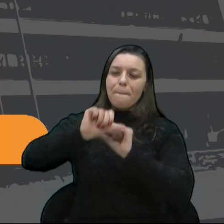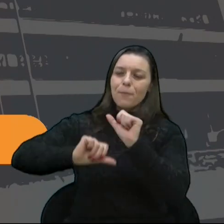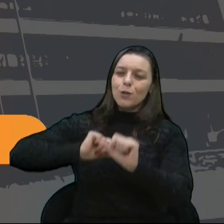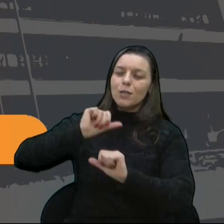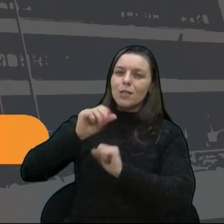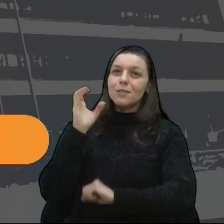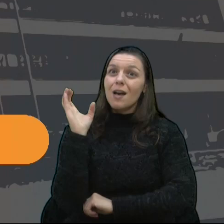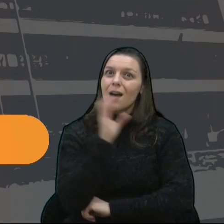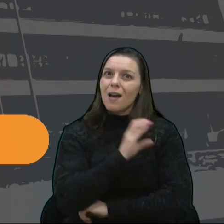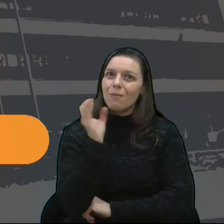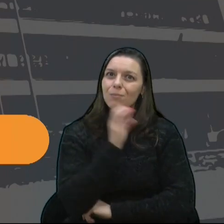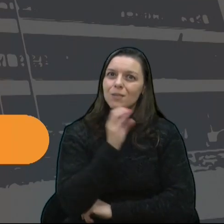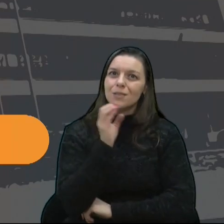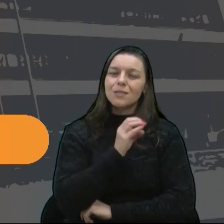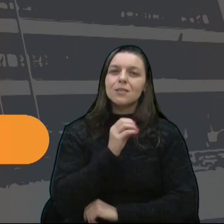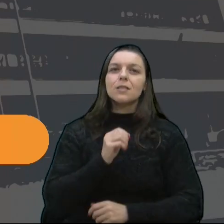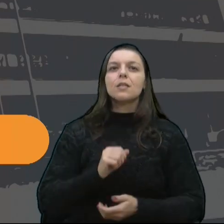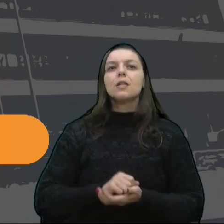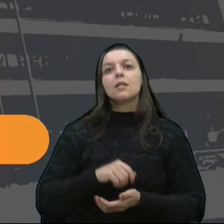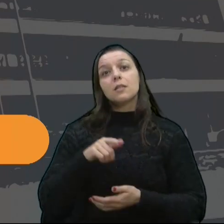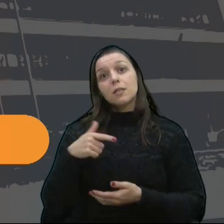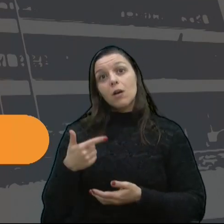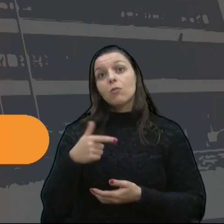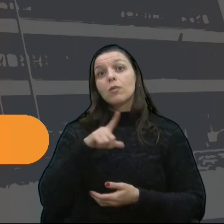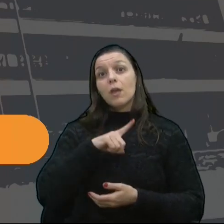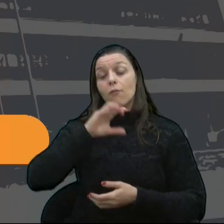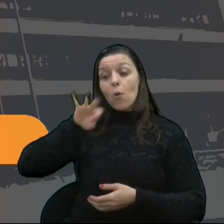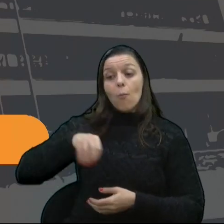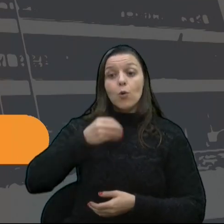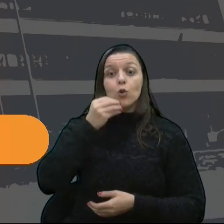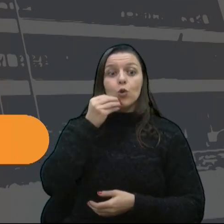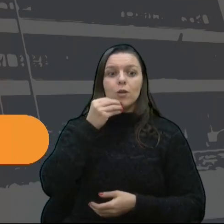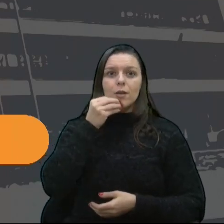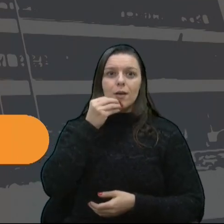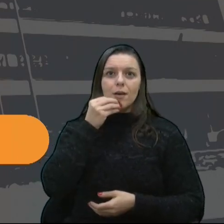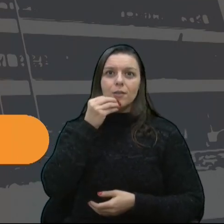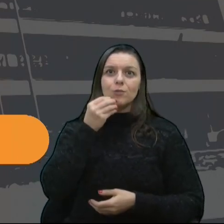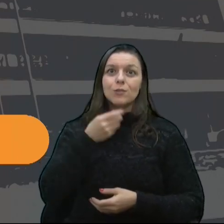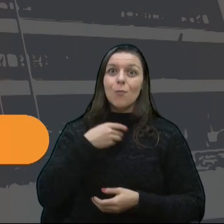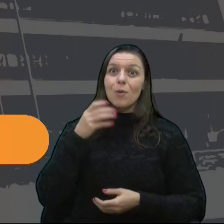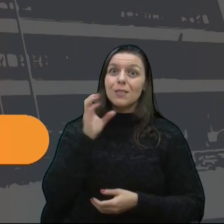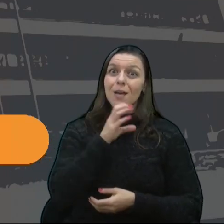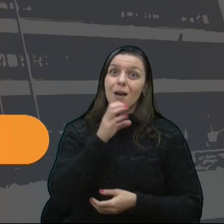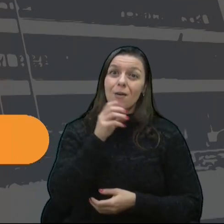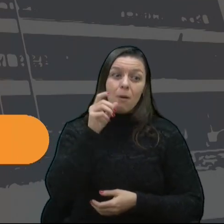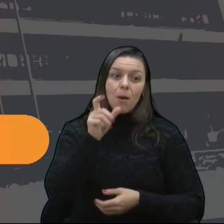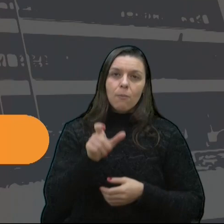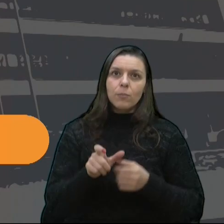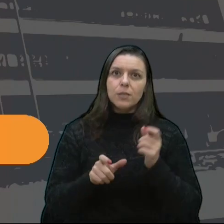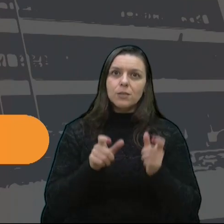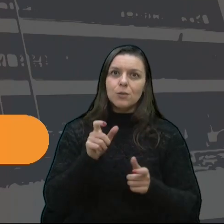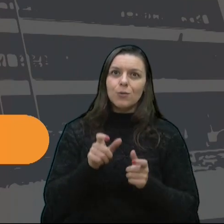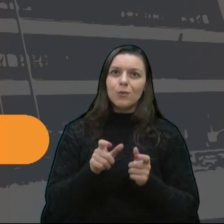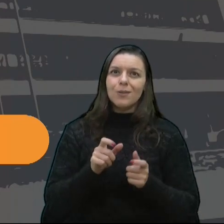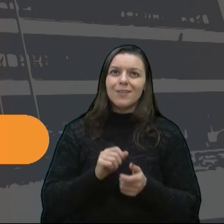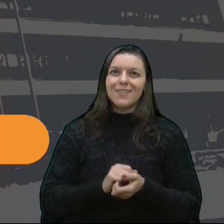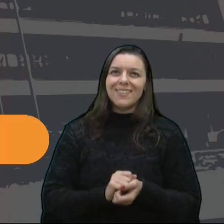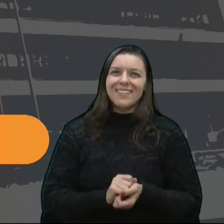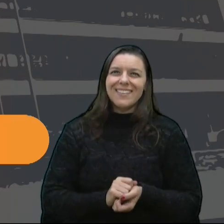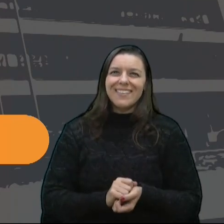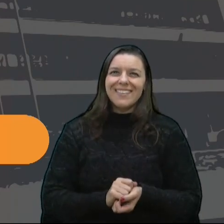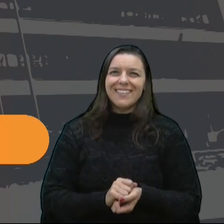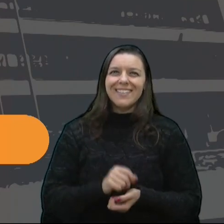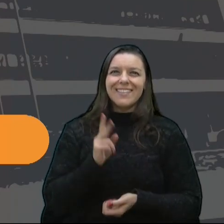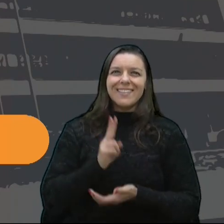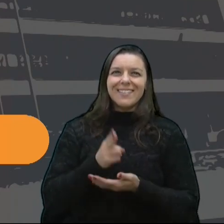rápido. E aí acaba gerando oportunidade para aqueles que são mais ágeis. Tem um ditado que eu gosto muito, que eu sempre ouvi